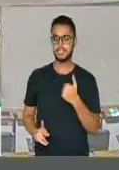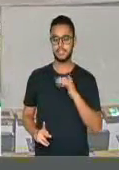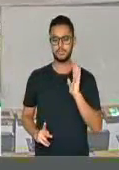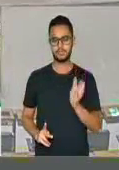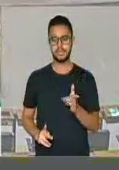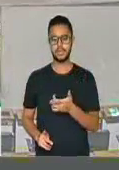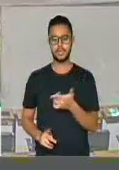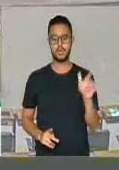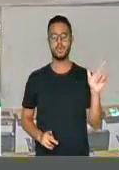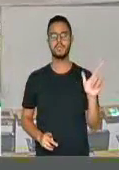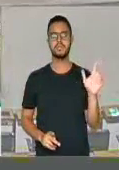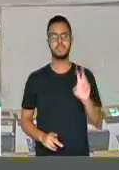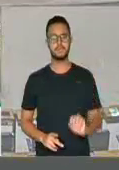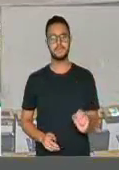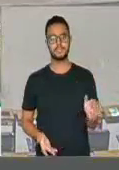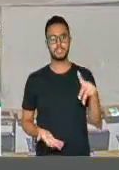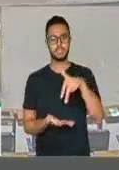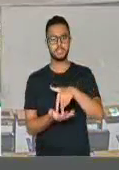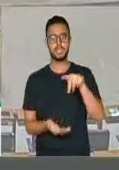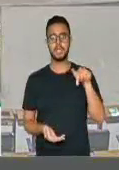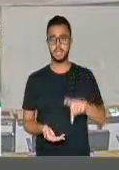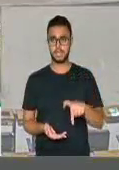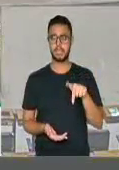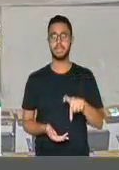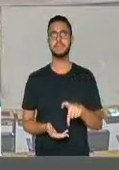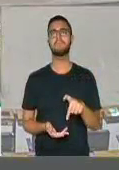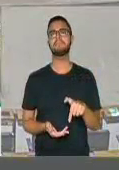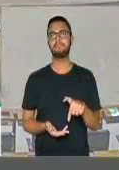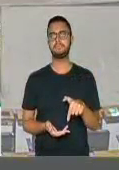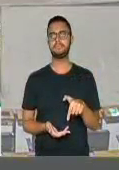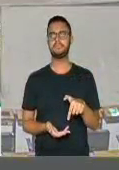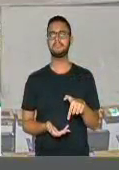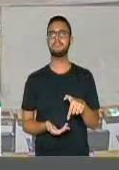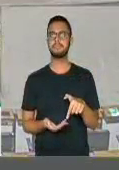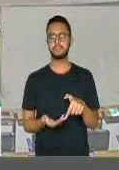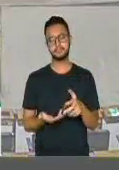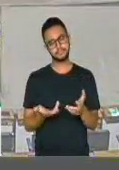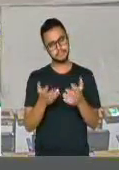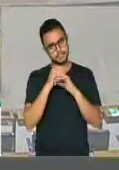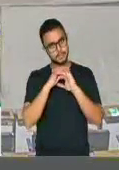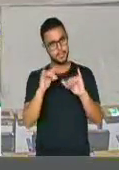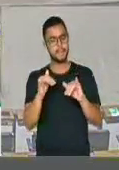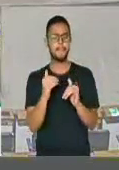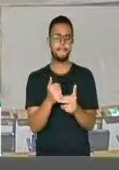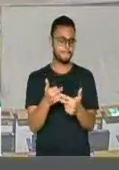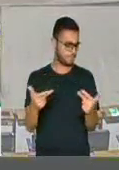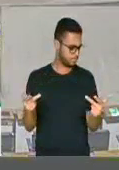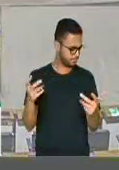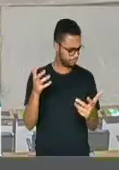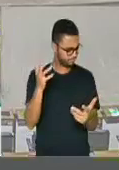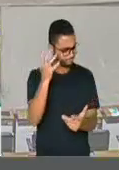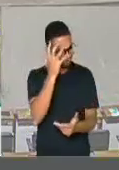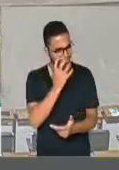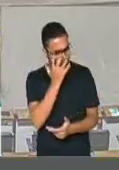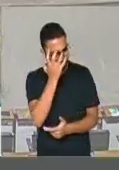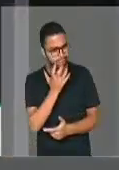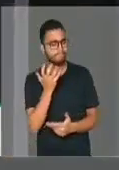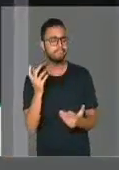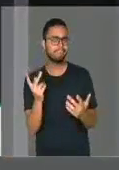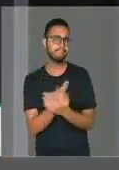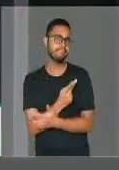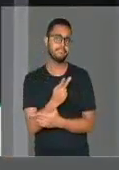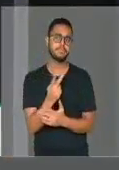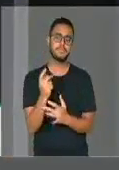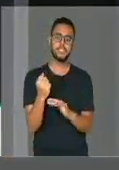tribuna para relatar o quadro grave que se encontra a segurança pública